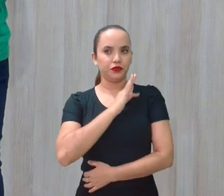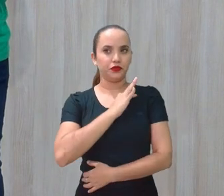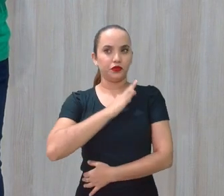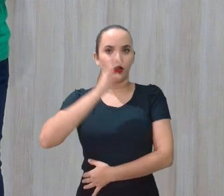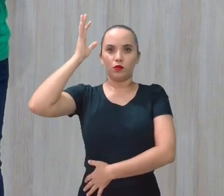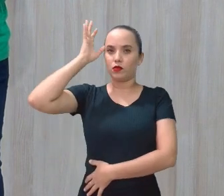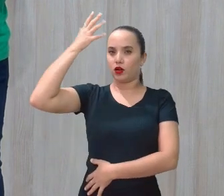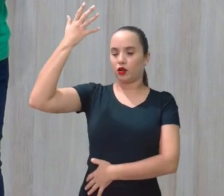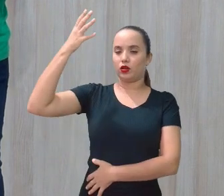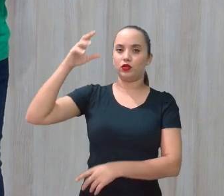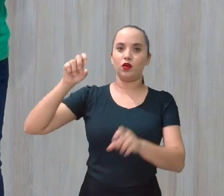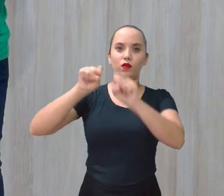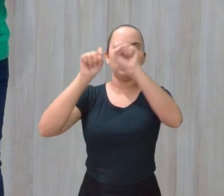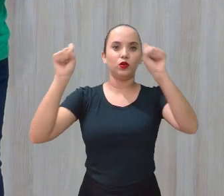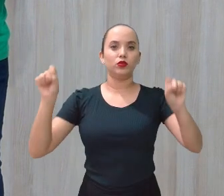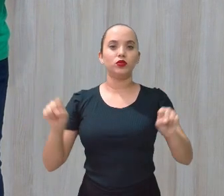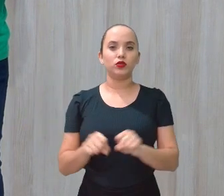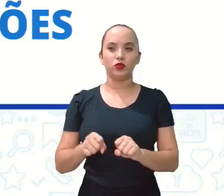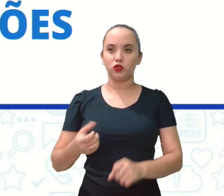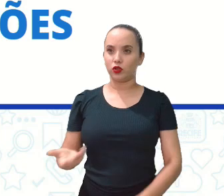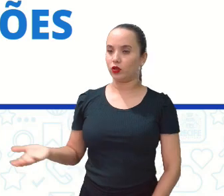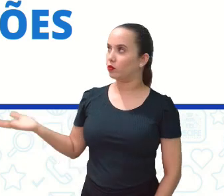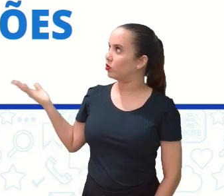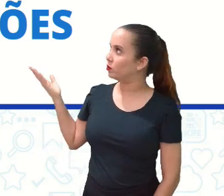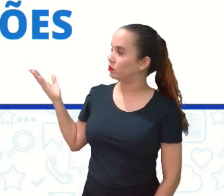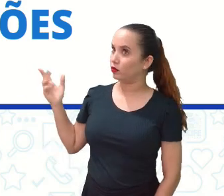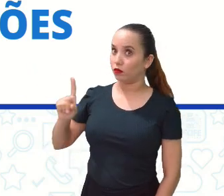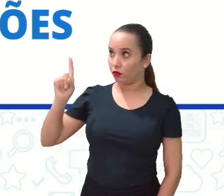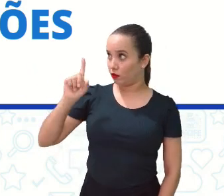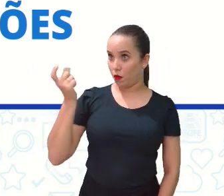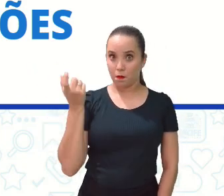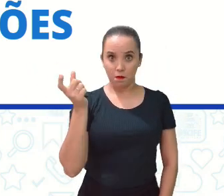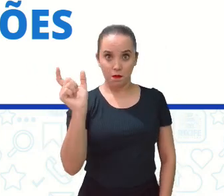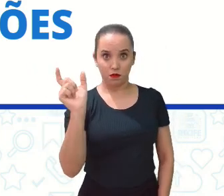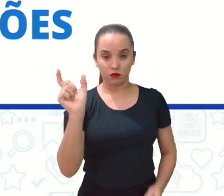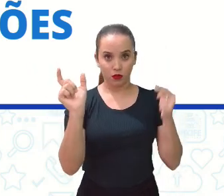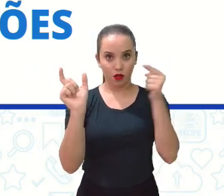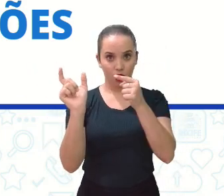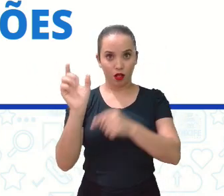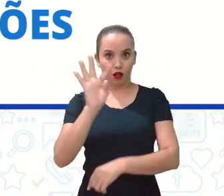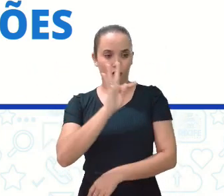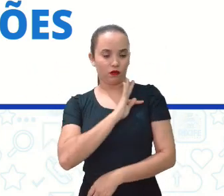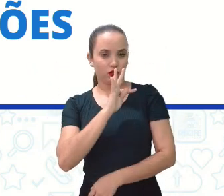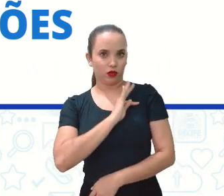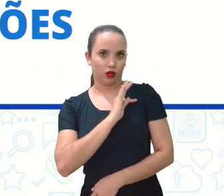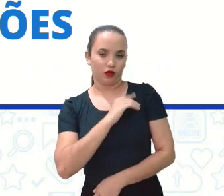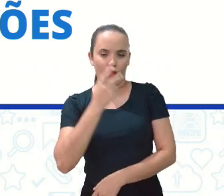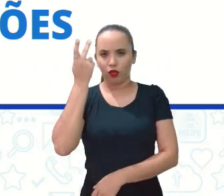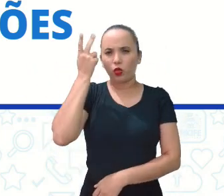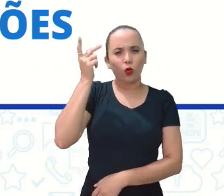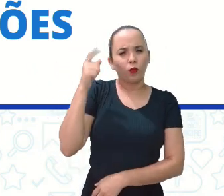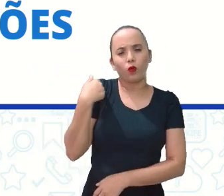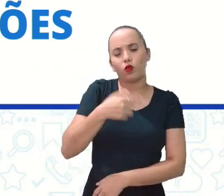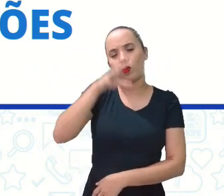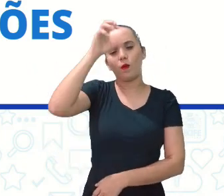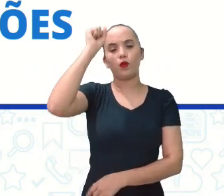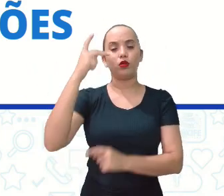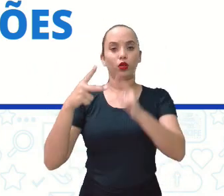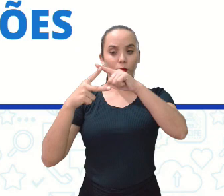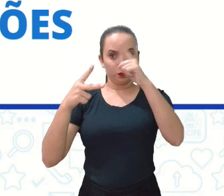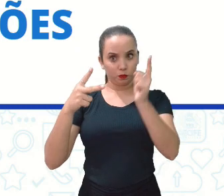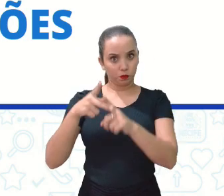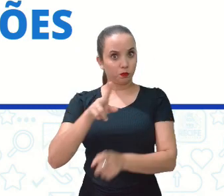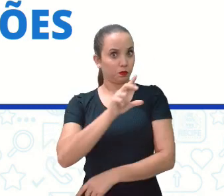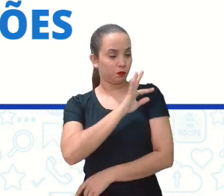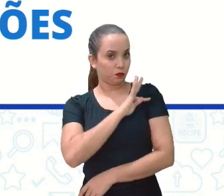resolver um sistema de equações. Observa que eu coloquei ali técnicas, né? A gente aprende geralmente duas técnicas, tá certo? Mas às vezes